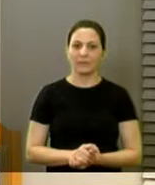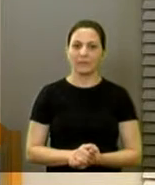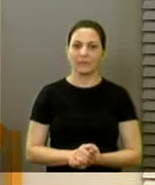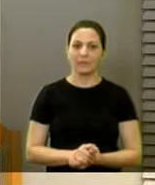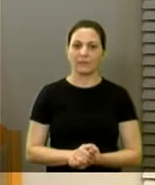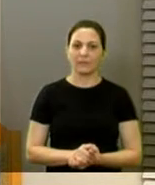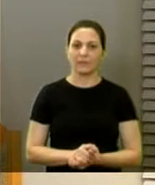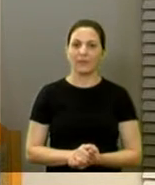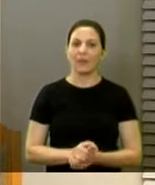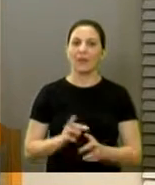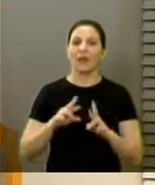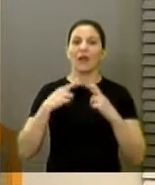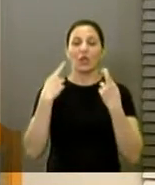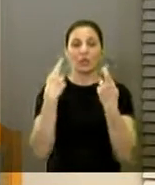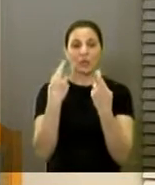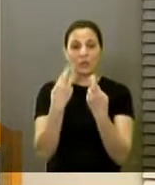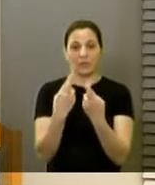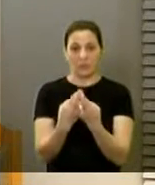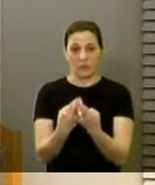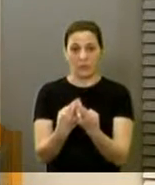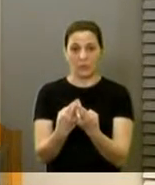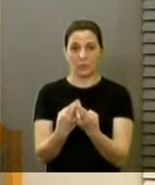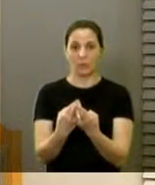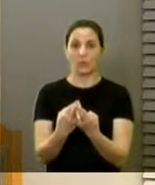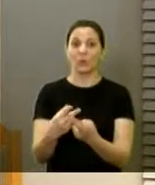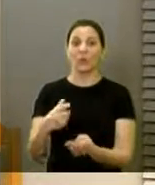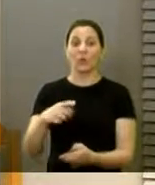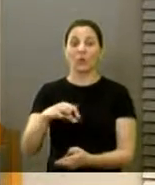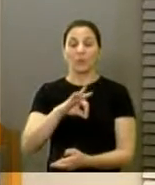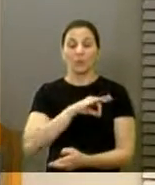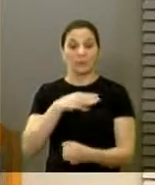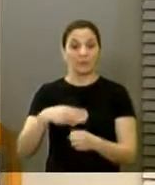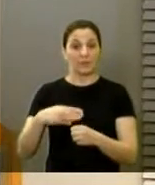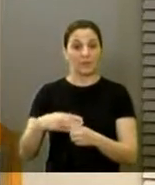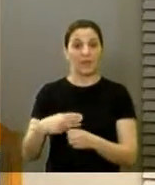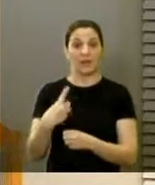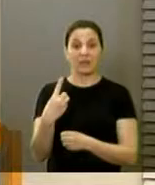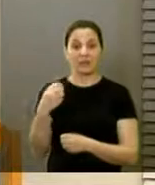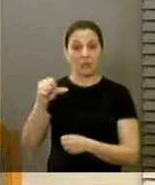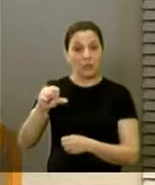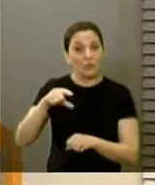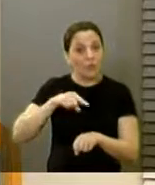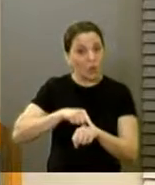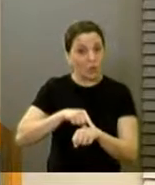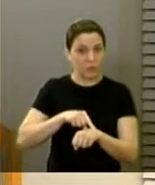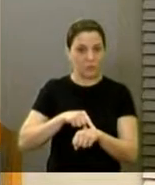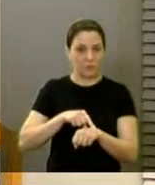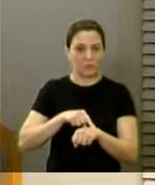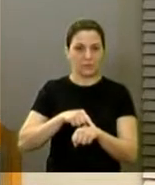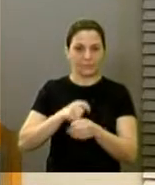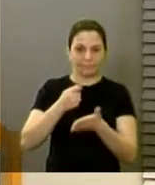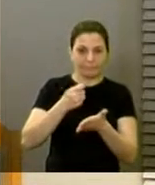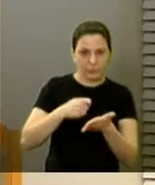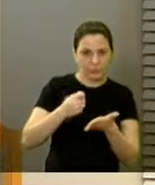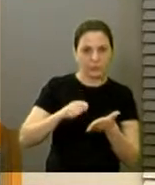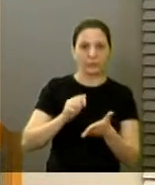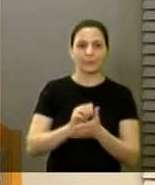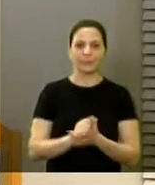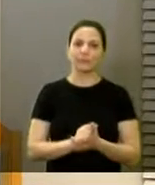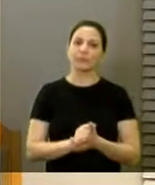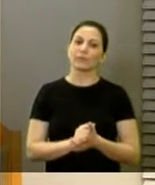audiência da guarda 19 é isso e também a partir dessa dessa semana a